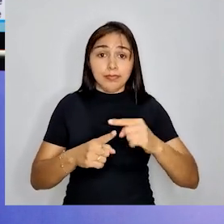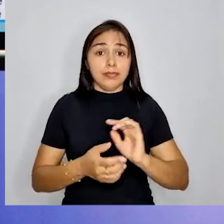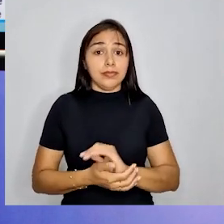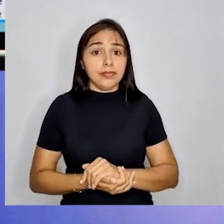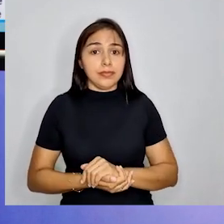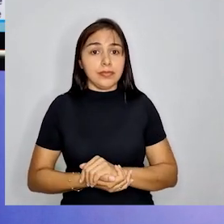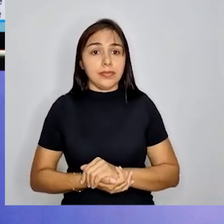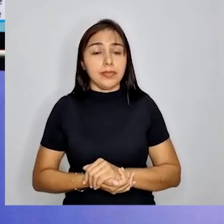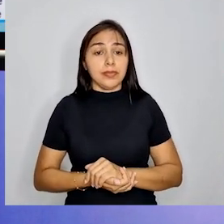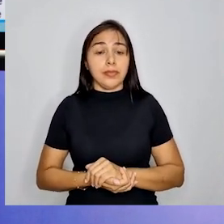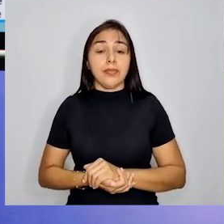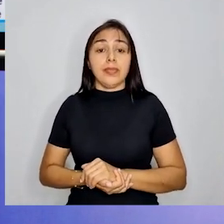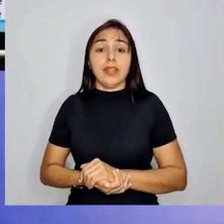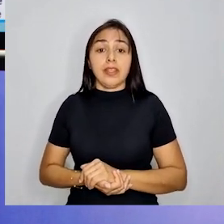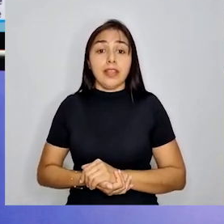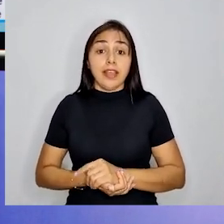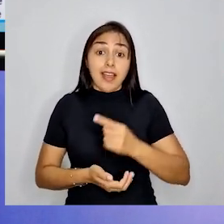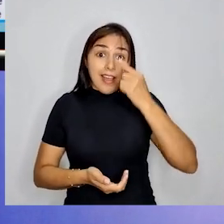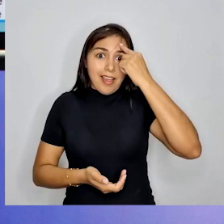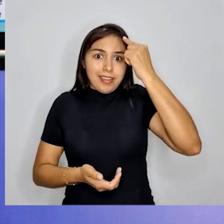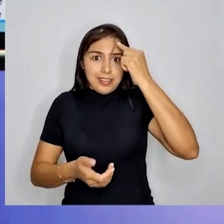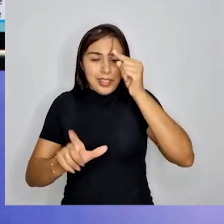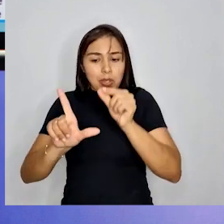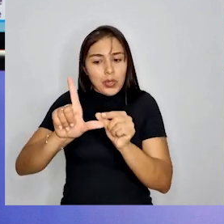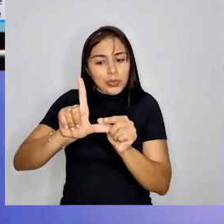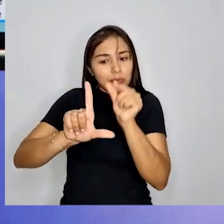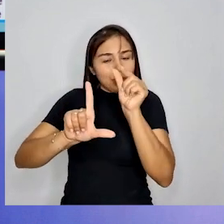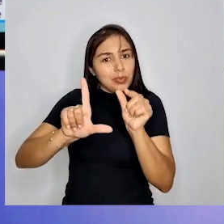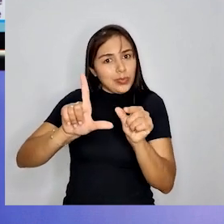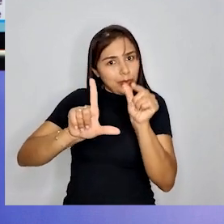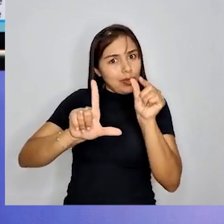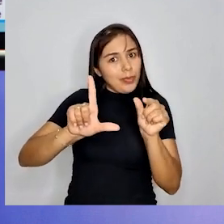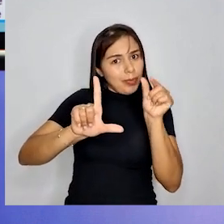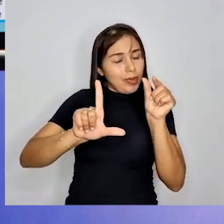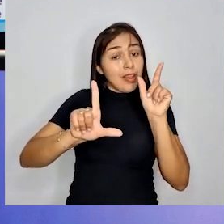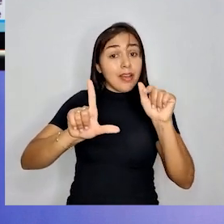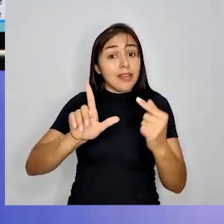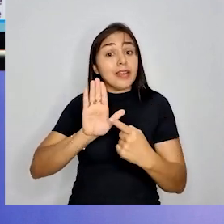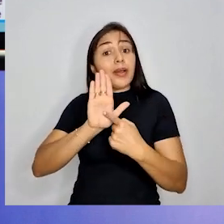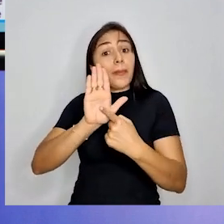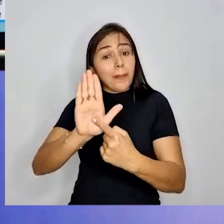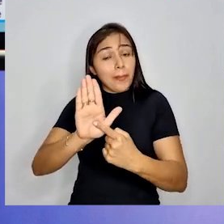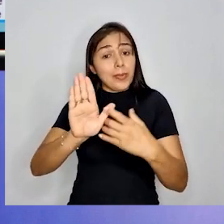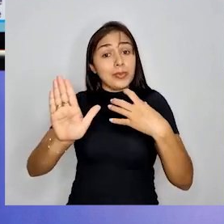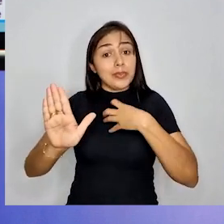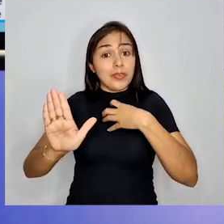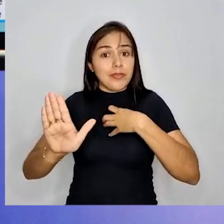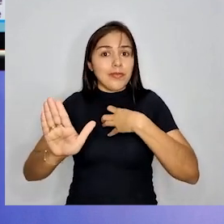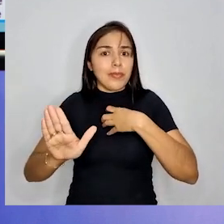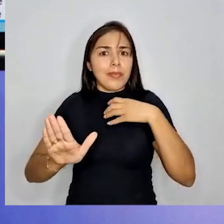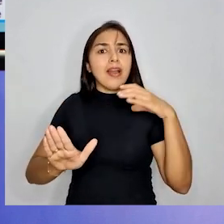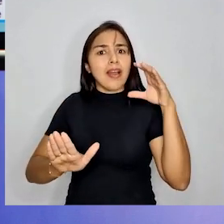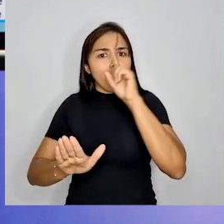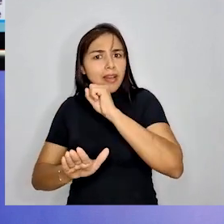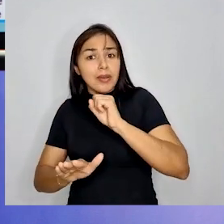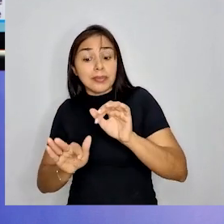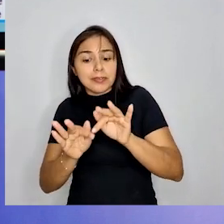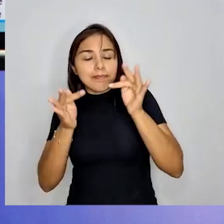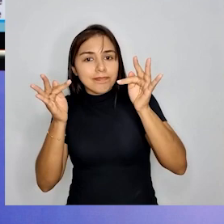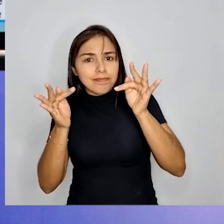porque a ideia do gráfico de barras é trazer de maneira rápida e simples uma visualização